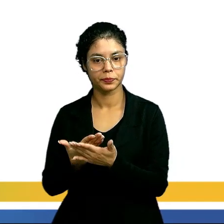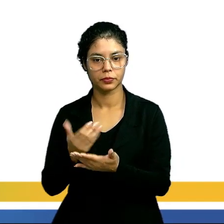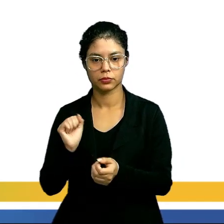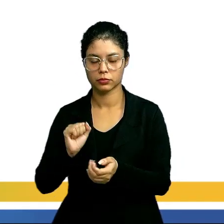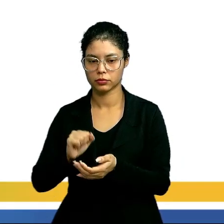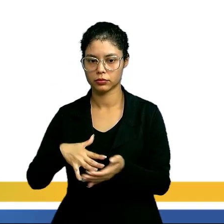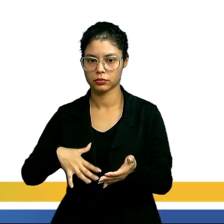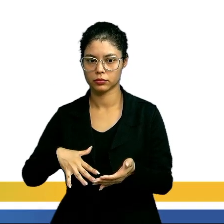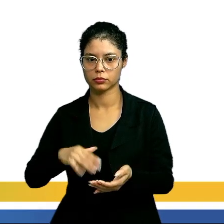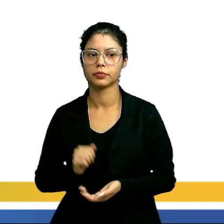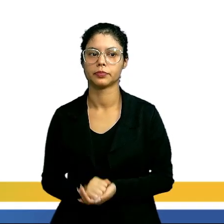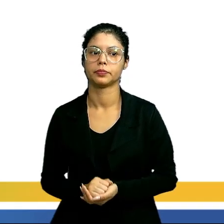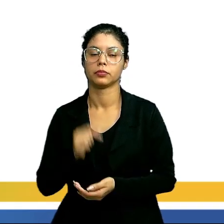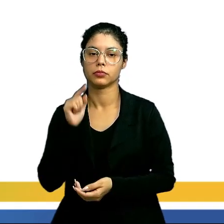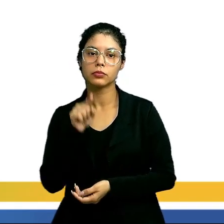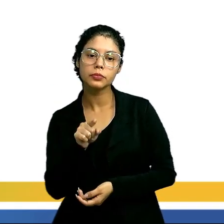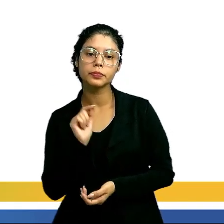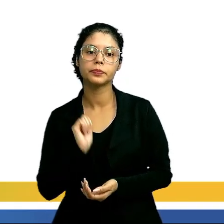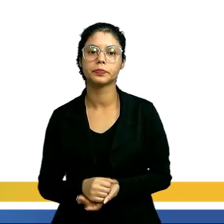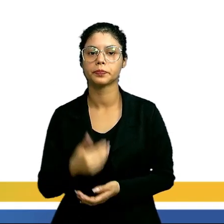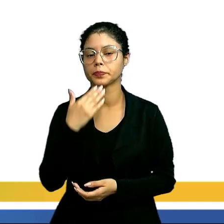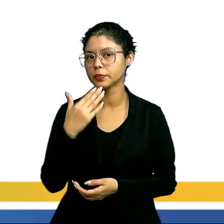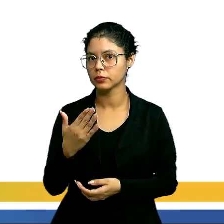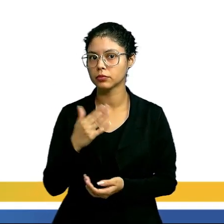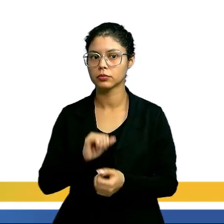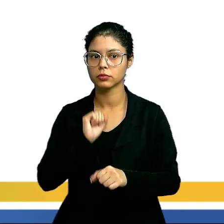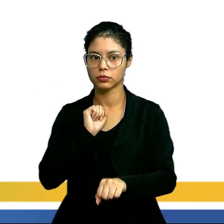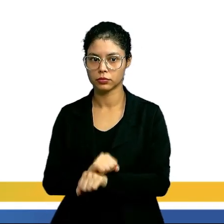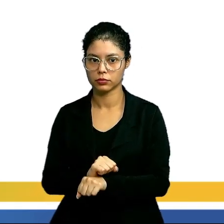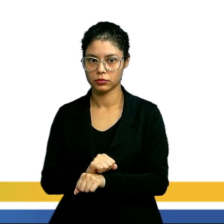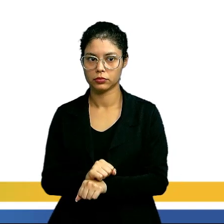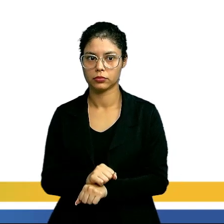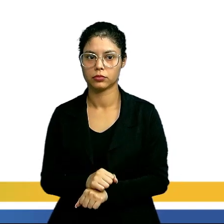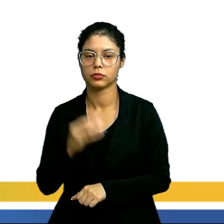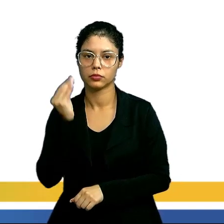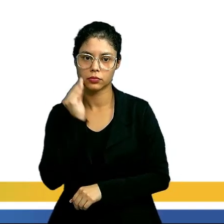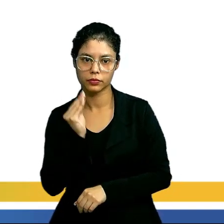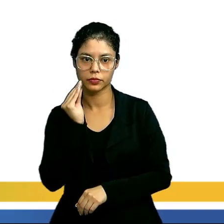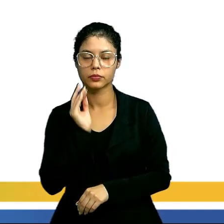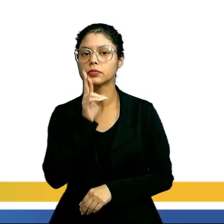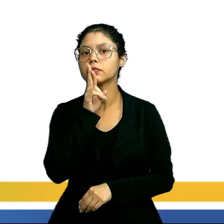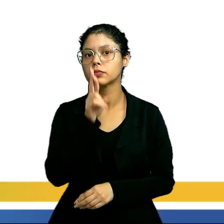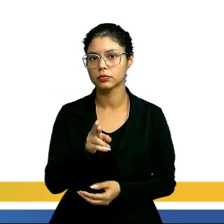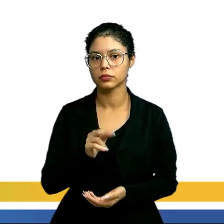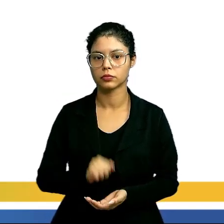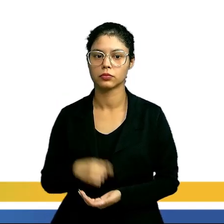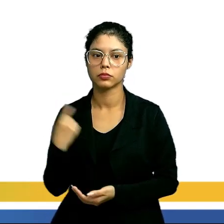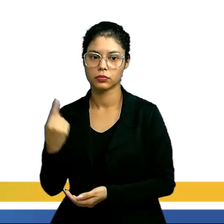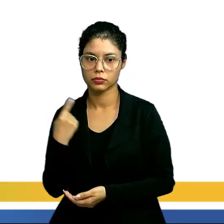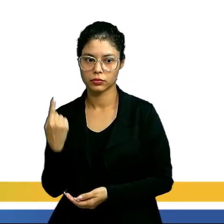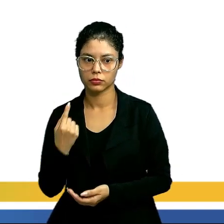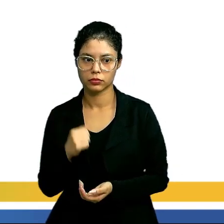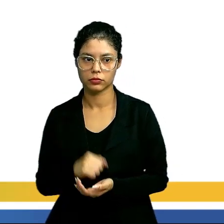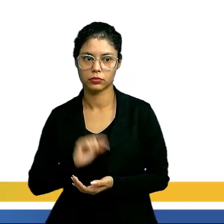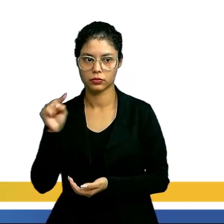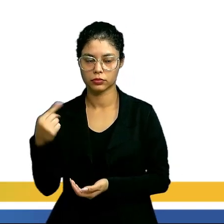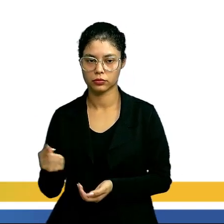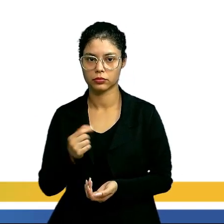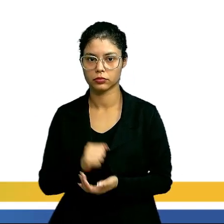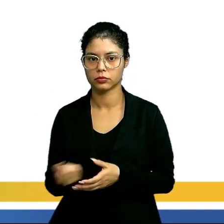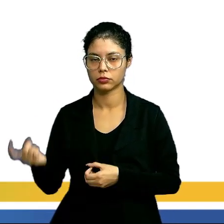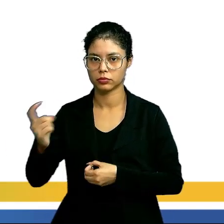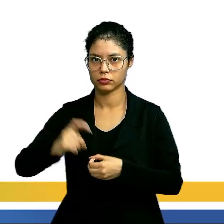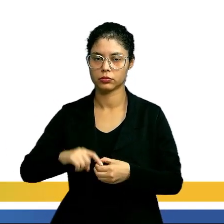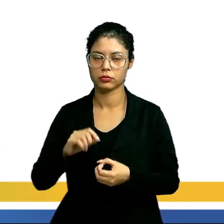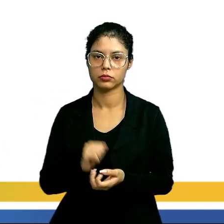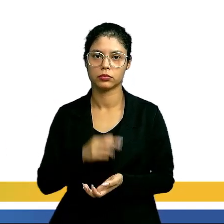questão. Para essa questão, peço que vocês pausem o vídeo e tentem resolver sozinhos. Em seguida,